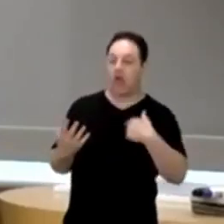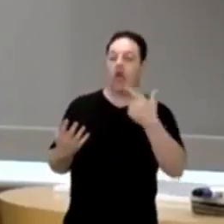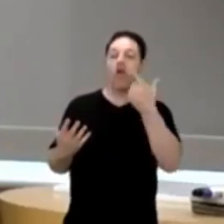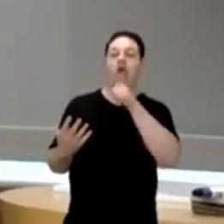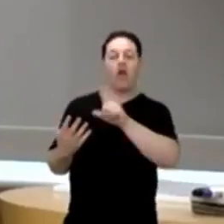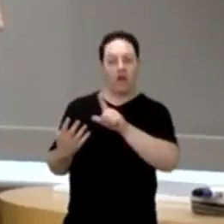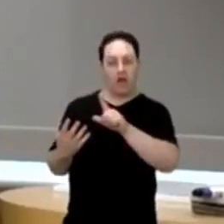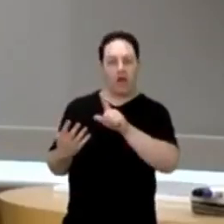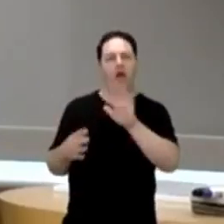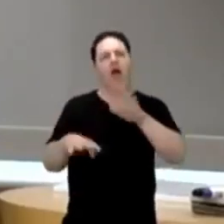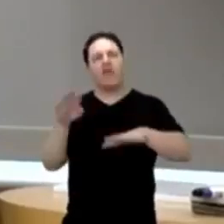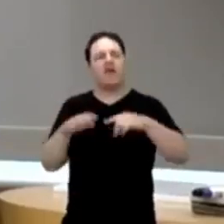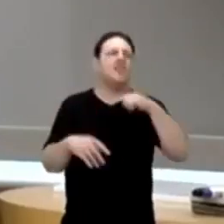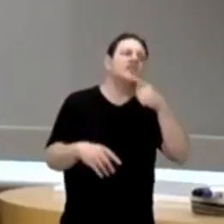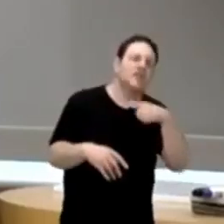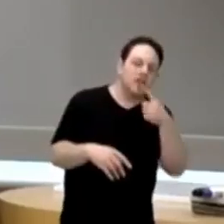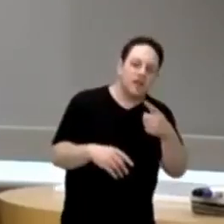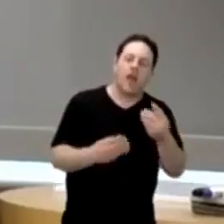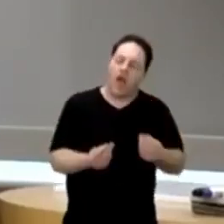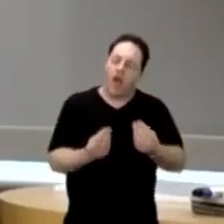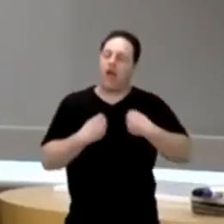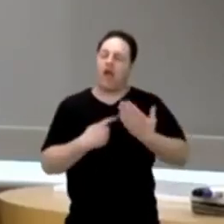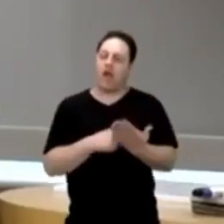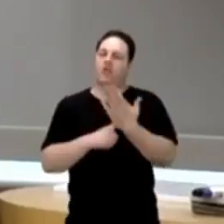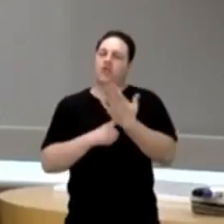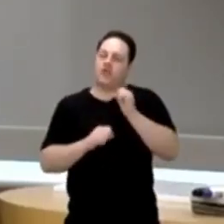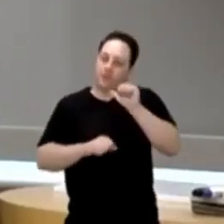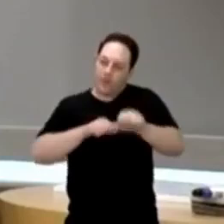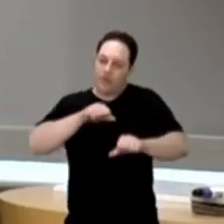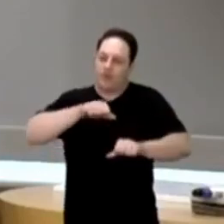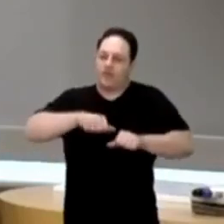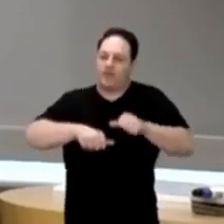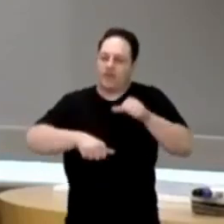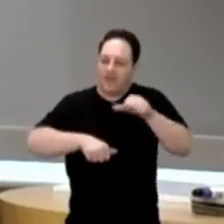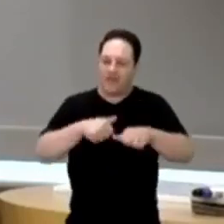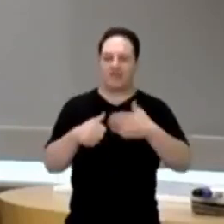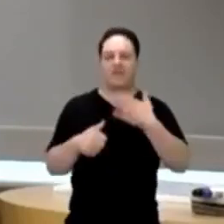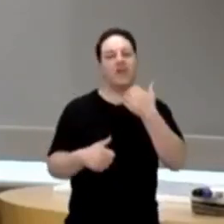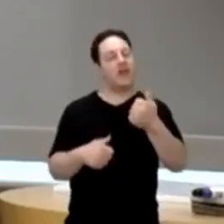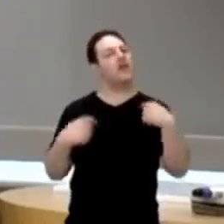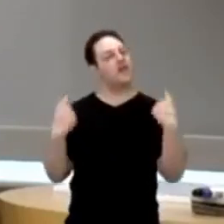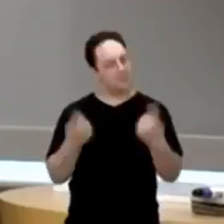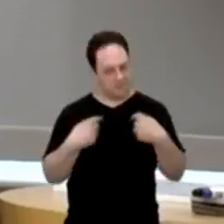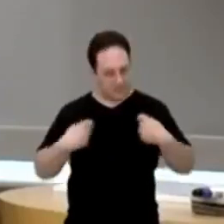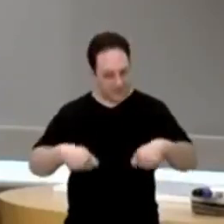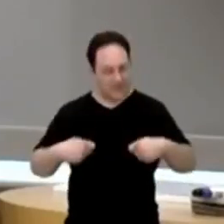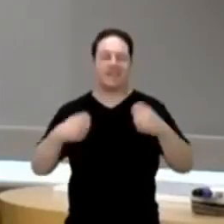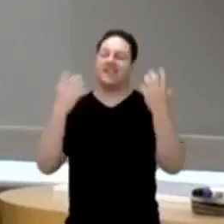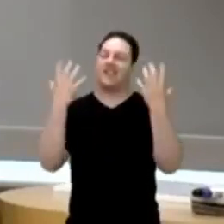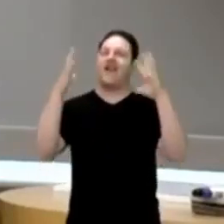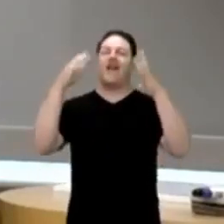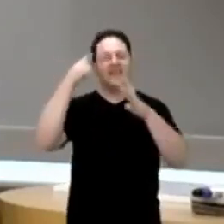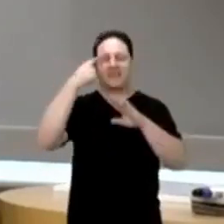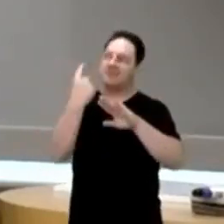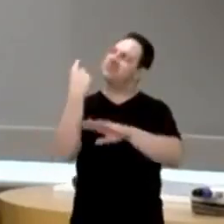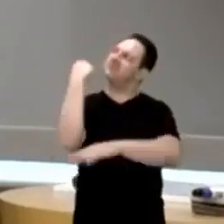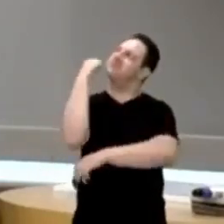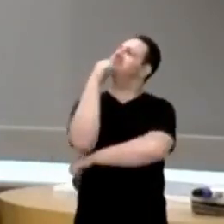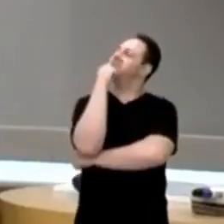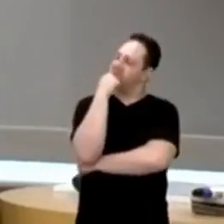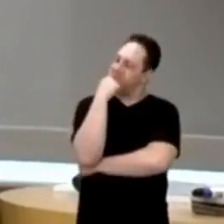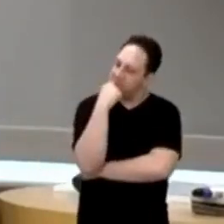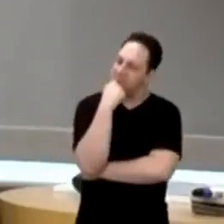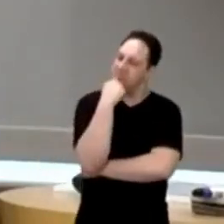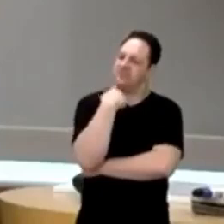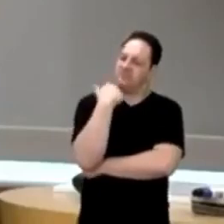gente consegue ou não consegue, a gente muda, né? A gente vai mudando e a gente precisa celebrar e olhar pra trás e falar, caramba, hein?